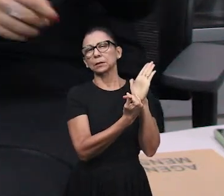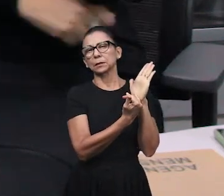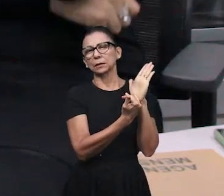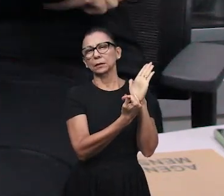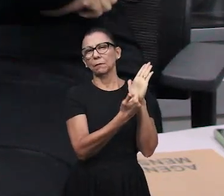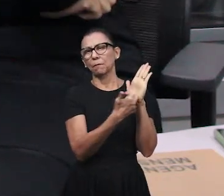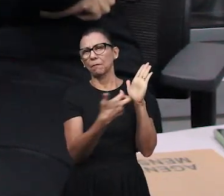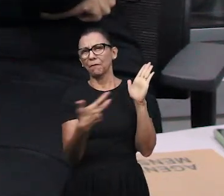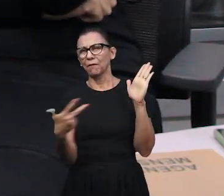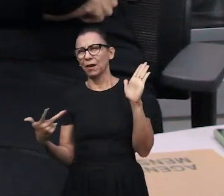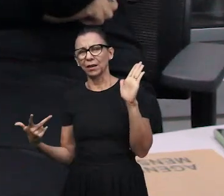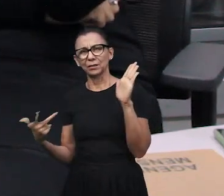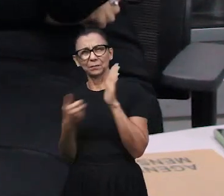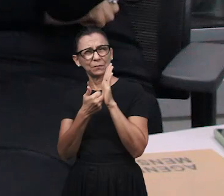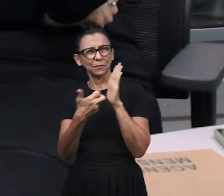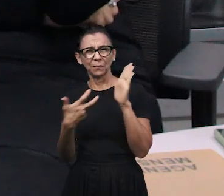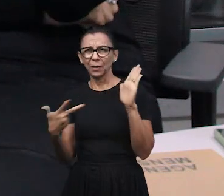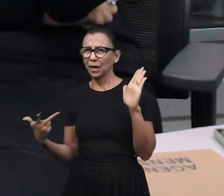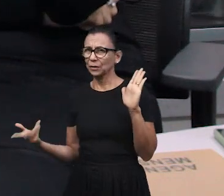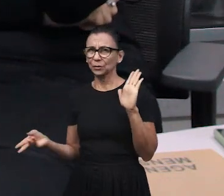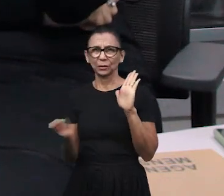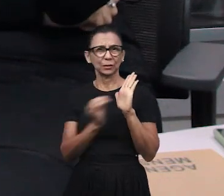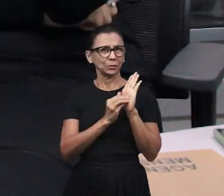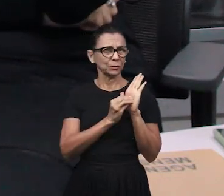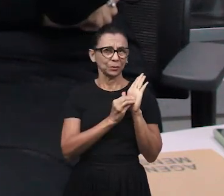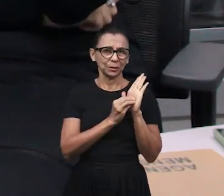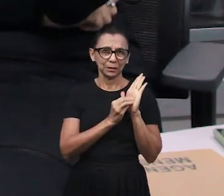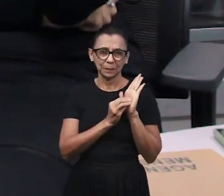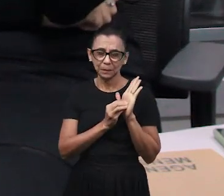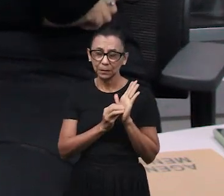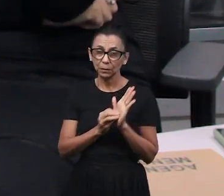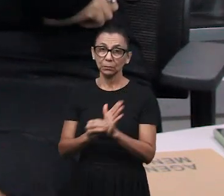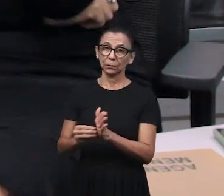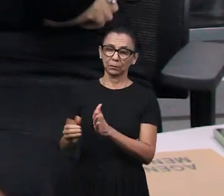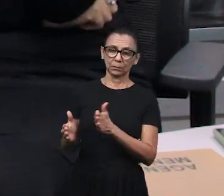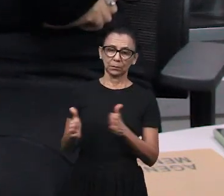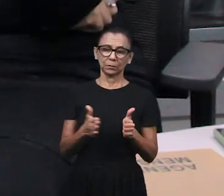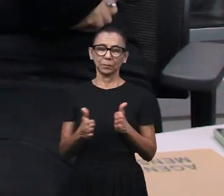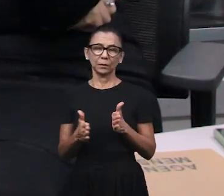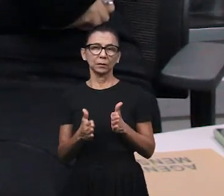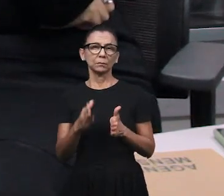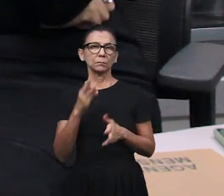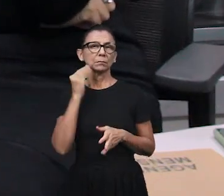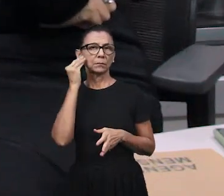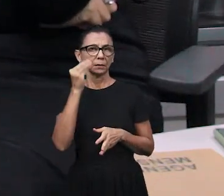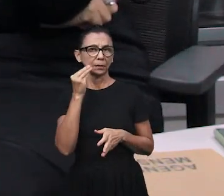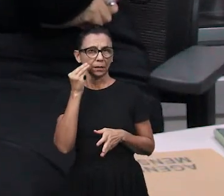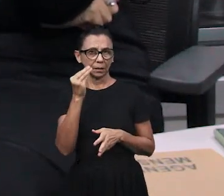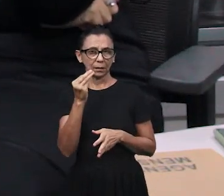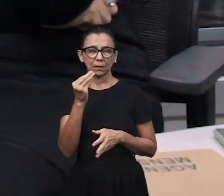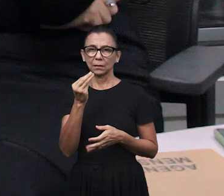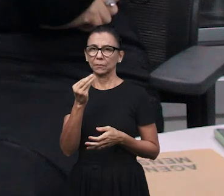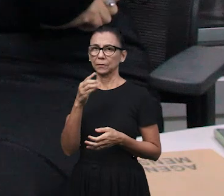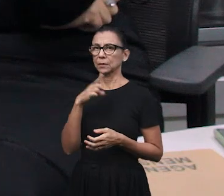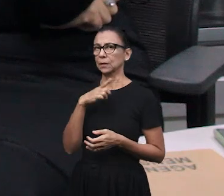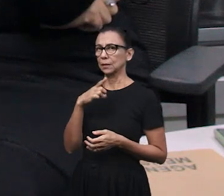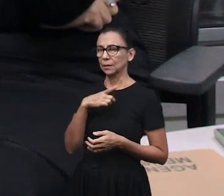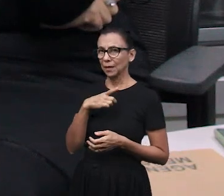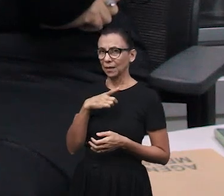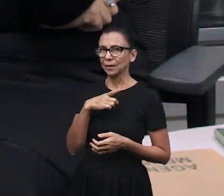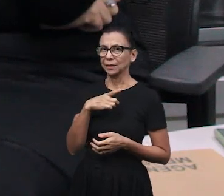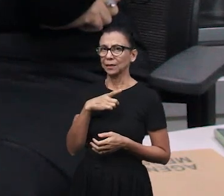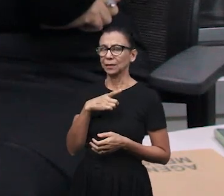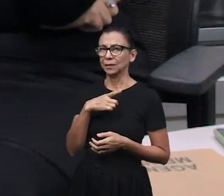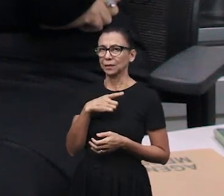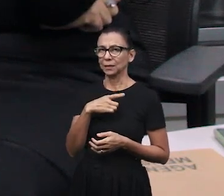Ai, tem muita coisa gravada. Tem muita coisa gravada. Ao longo desse tempo, alguma experiência que você teve